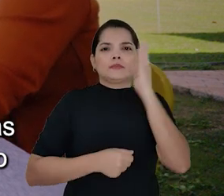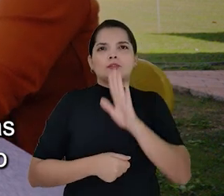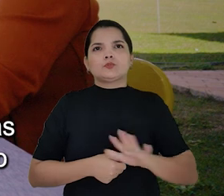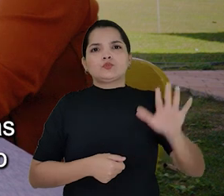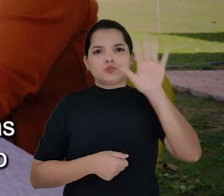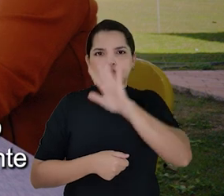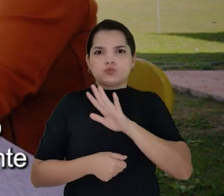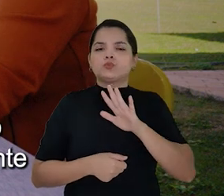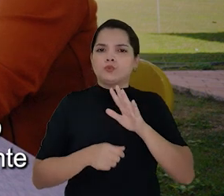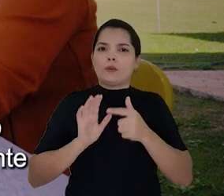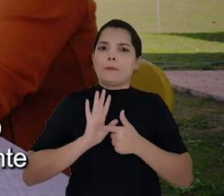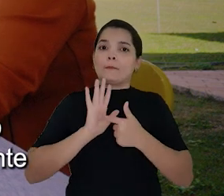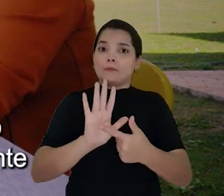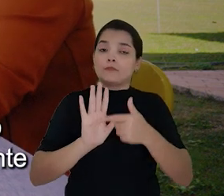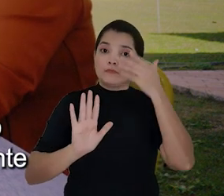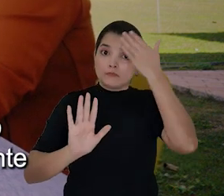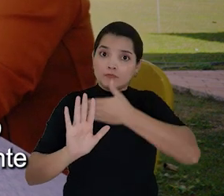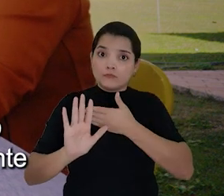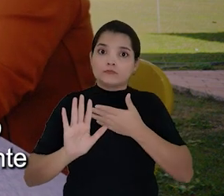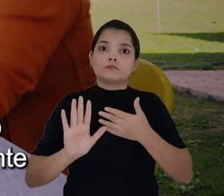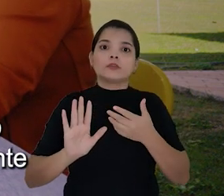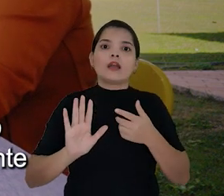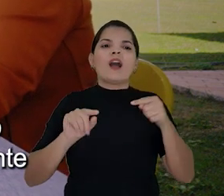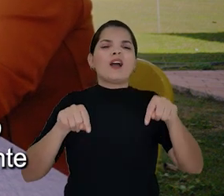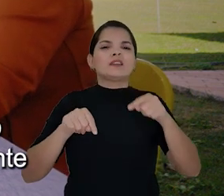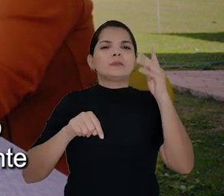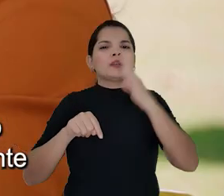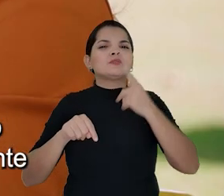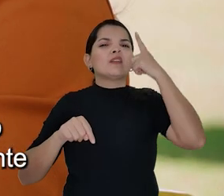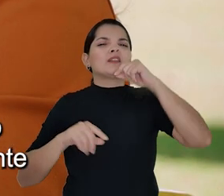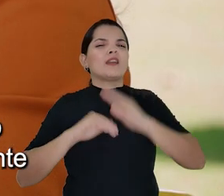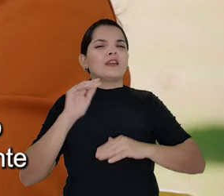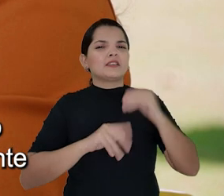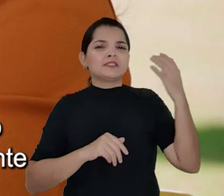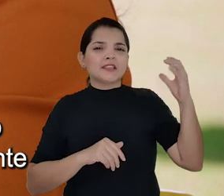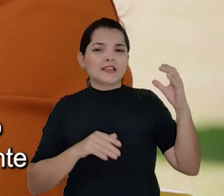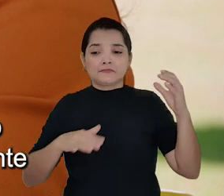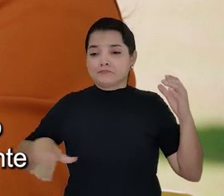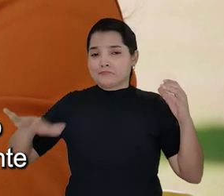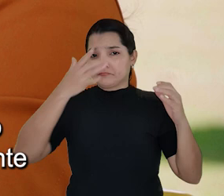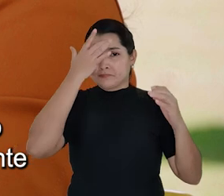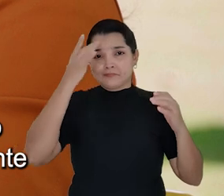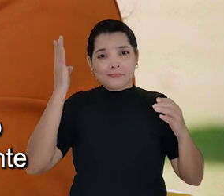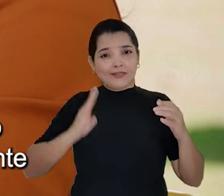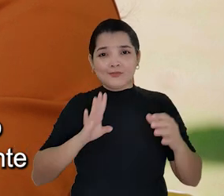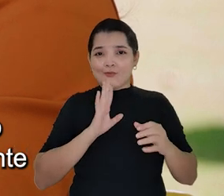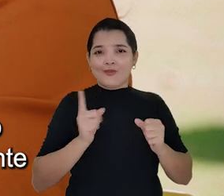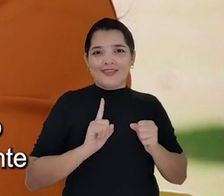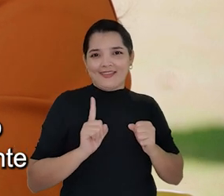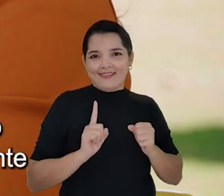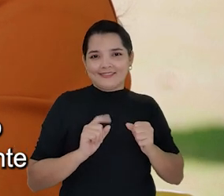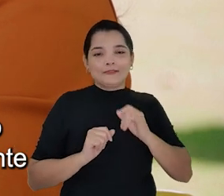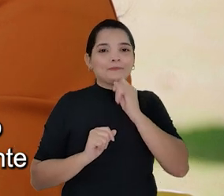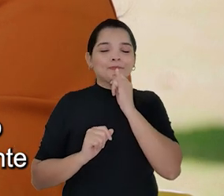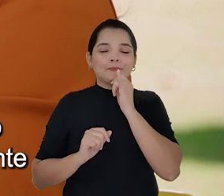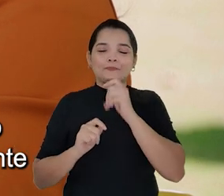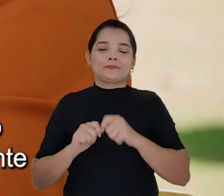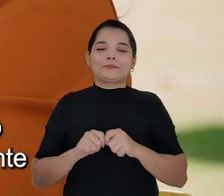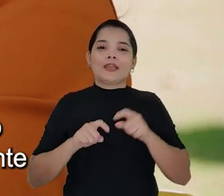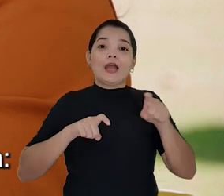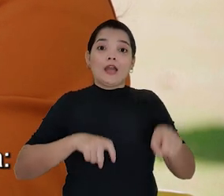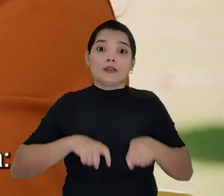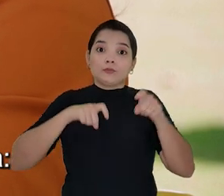que mostram que o brasileiro desconhece quem faz ciência no Brasil né Eh quando a gente vê por exemplo a agricultura